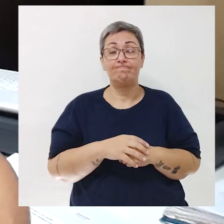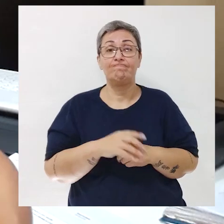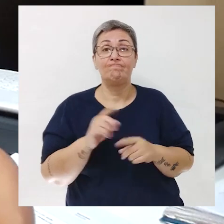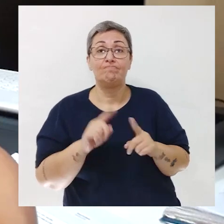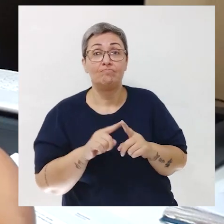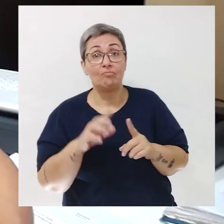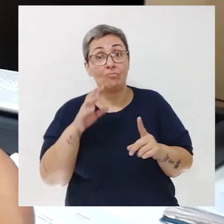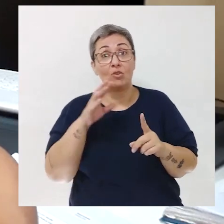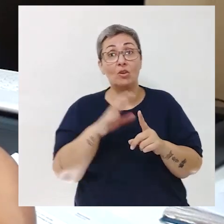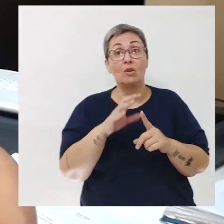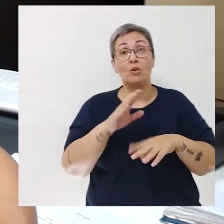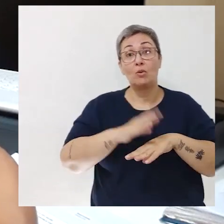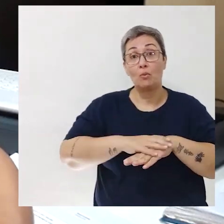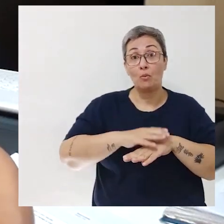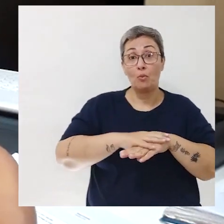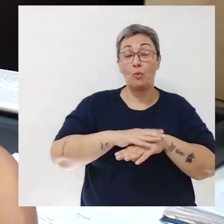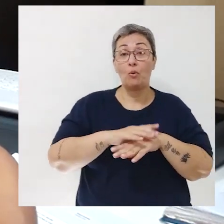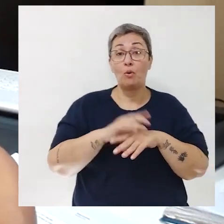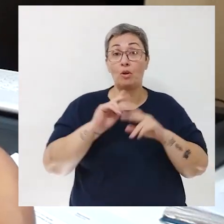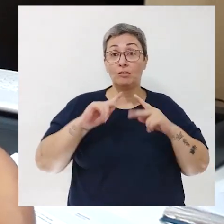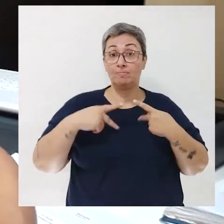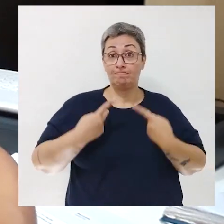né? Afetada pelas ações